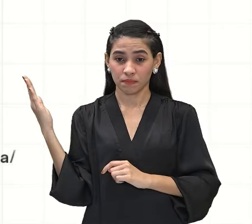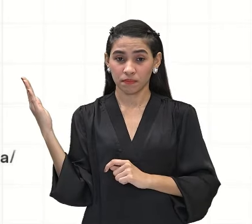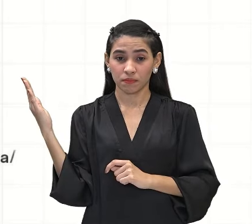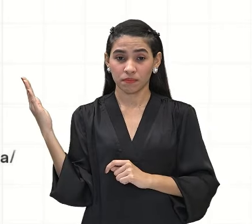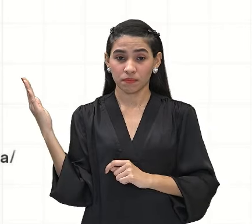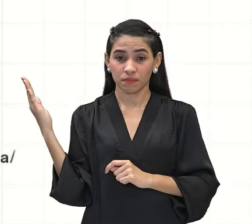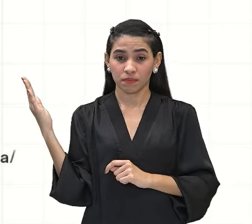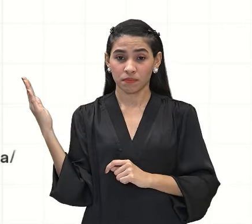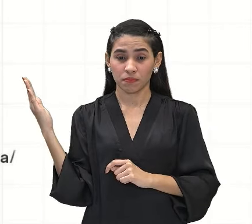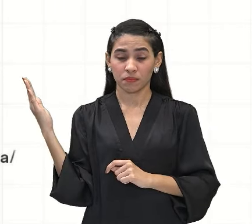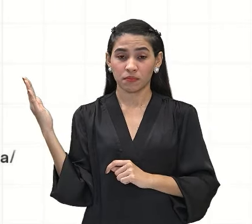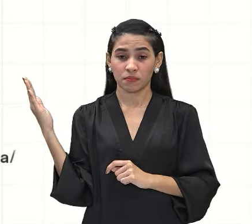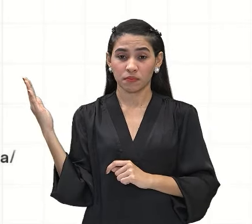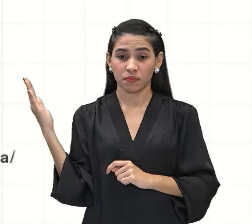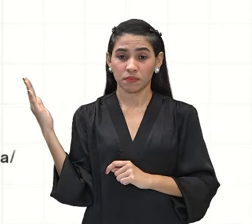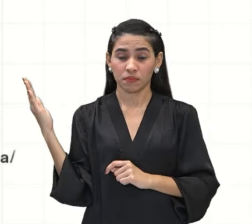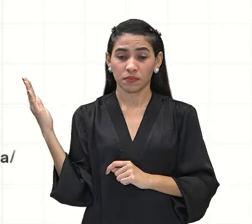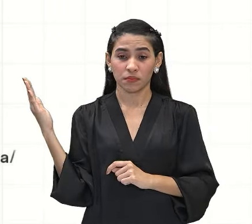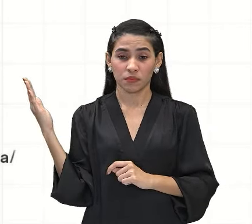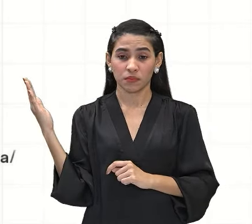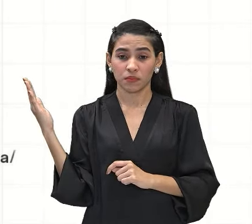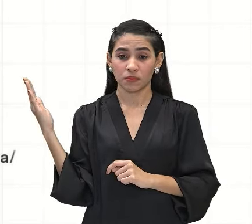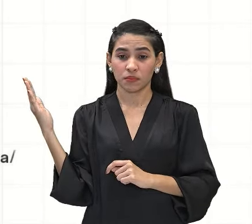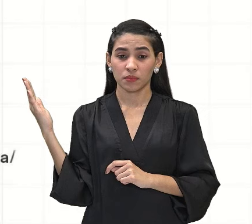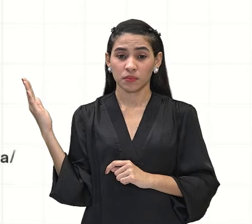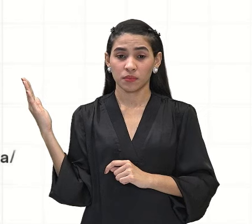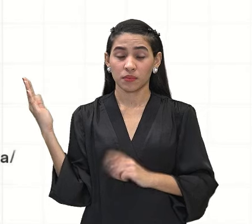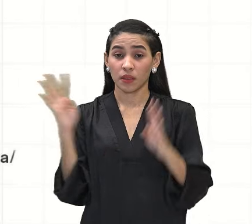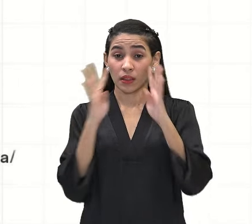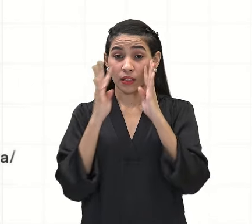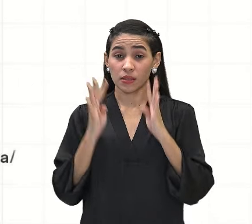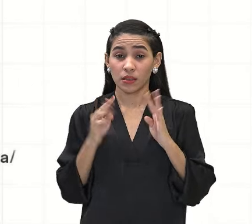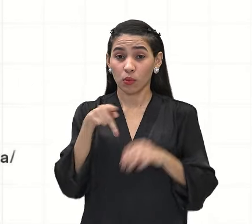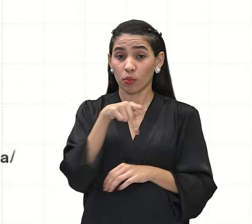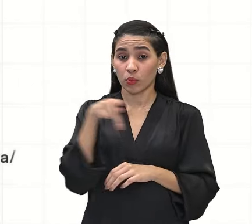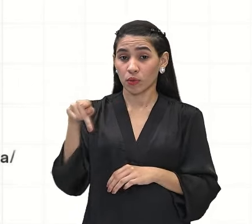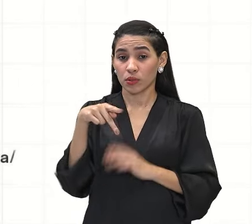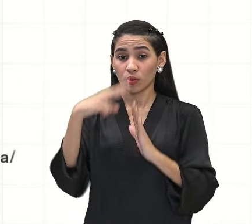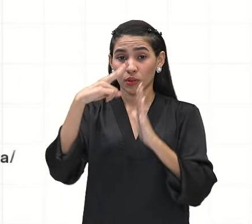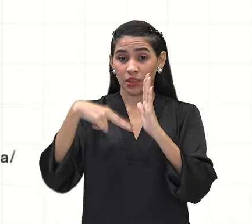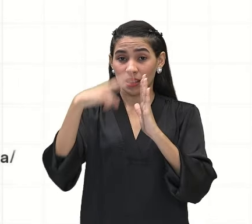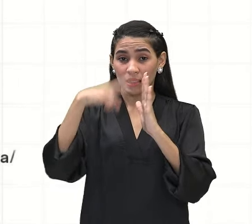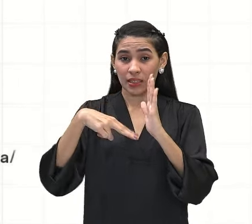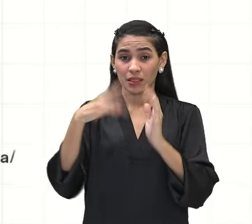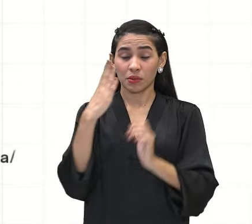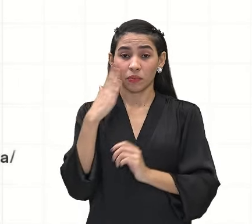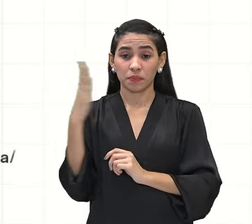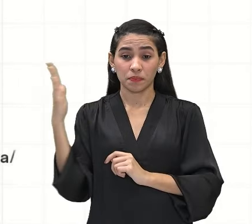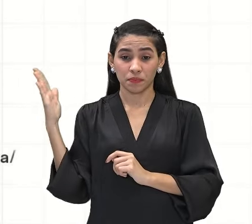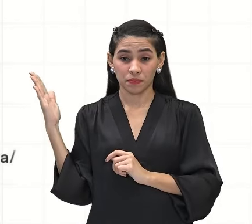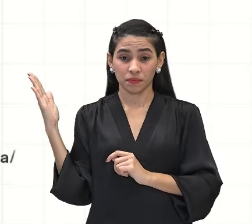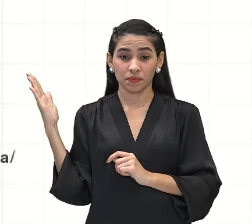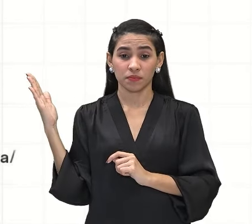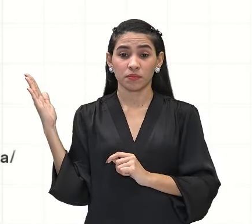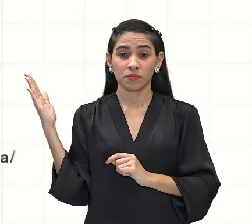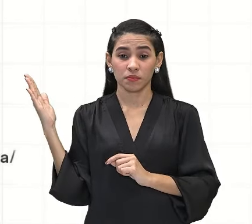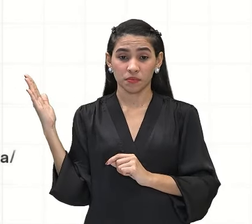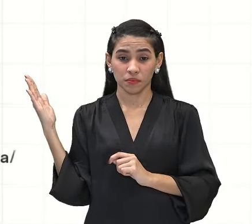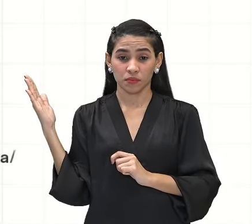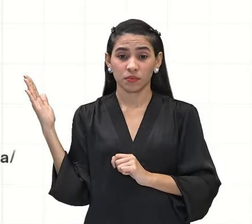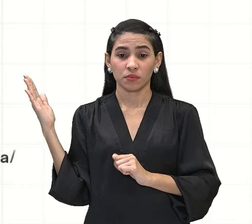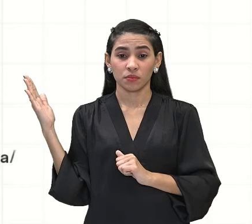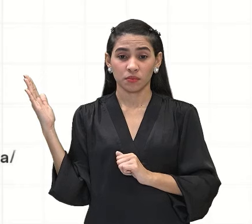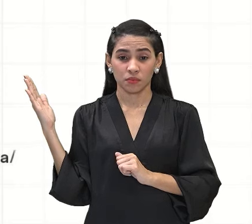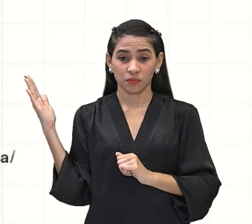os engenheiros e projetista utilizam rotatórias ao invés de ser